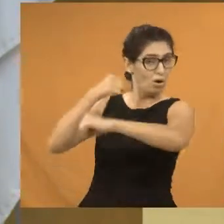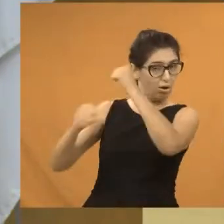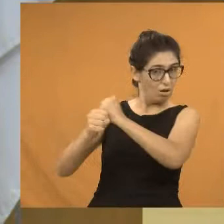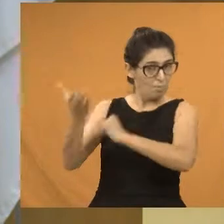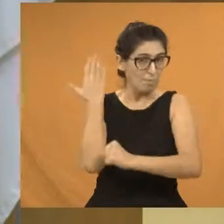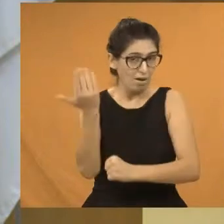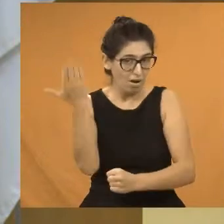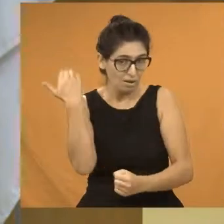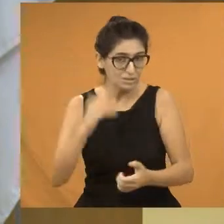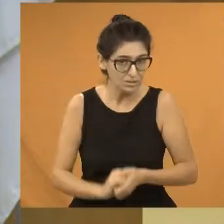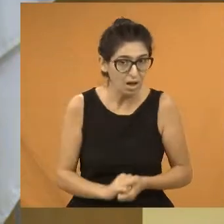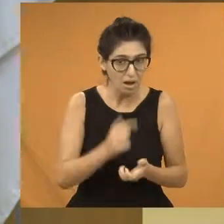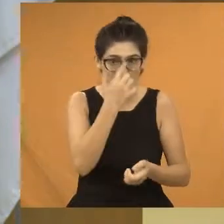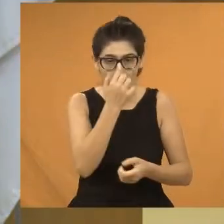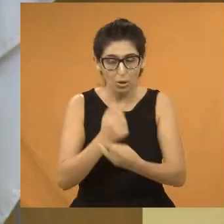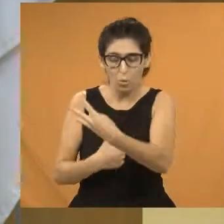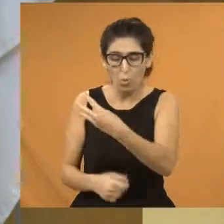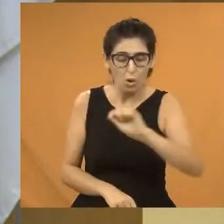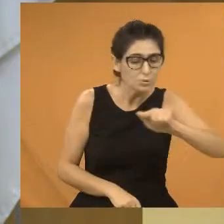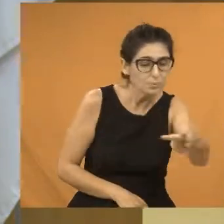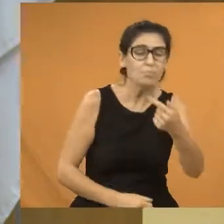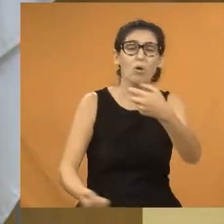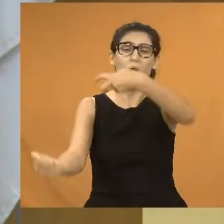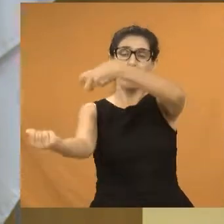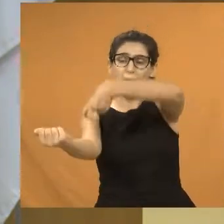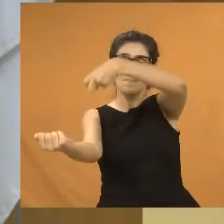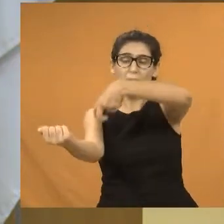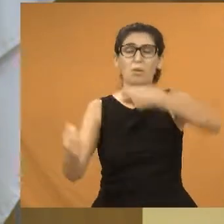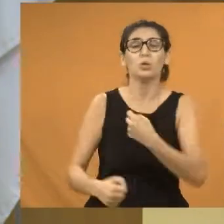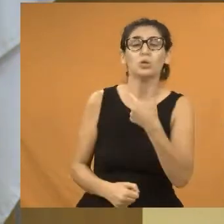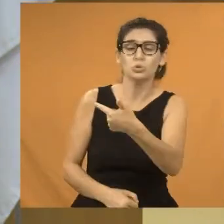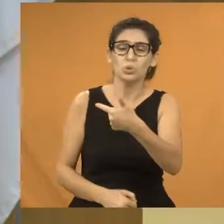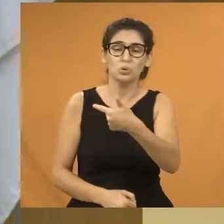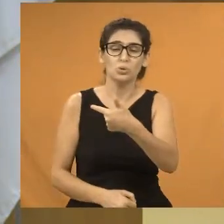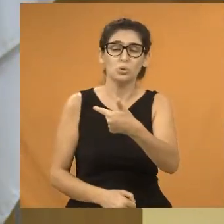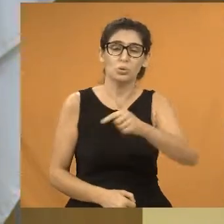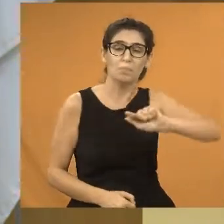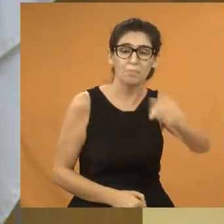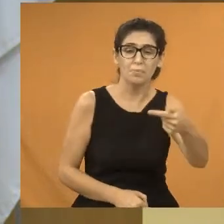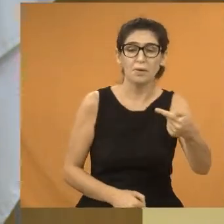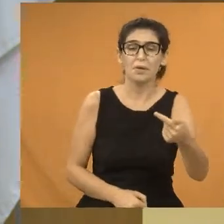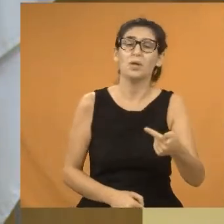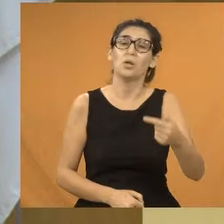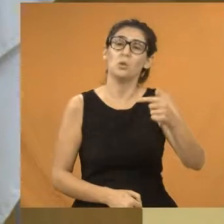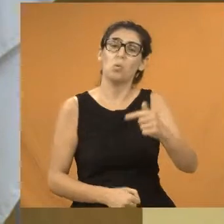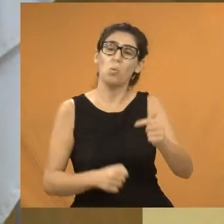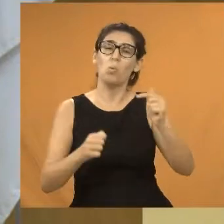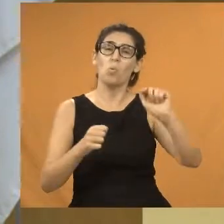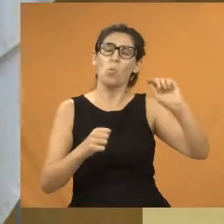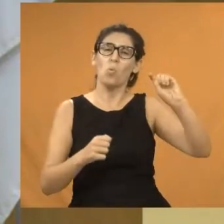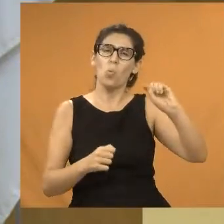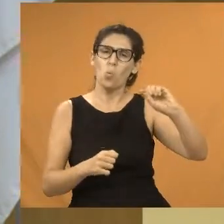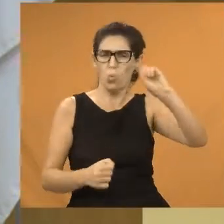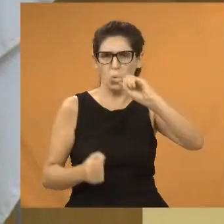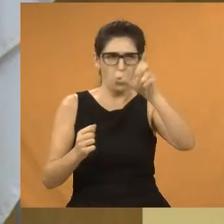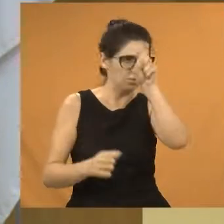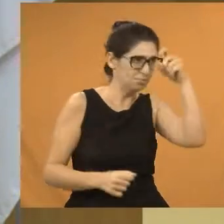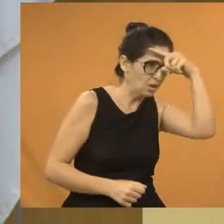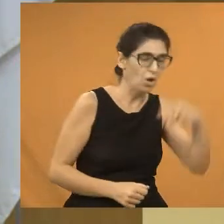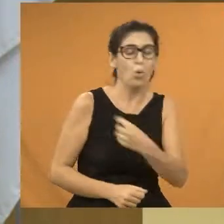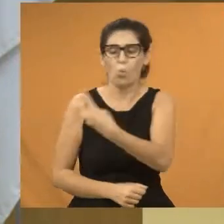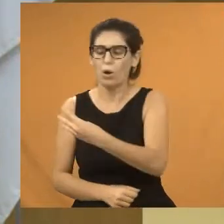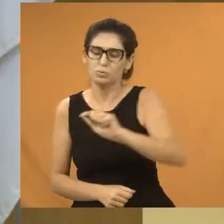funcionamento, ele fez 4 mil internações, 2 mil atendimentos em hospital dia,